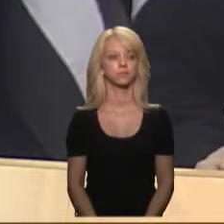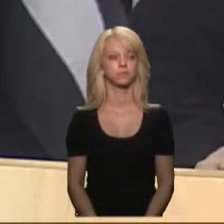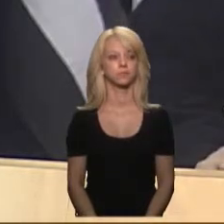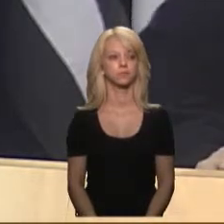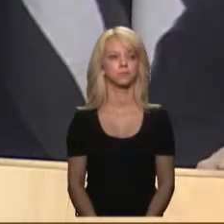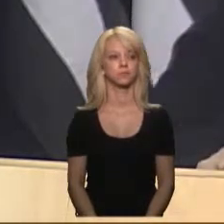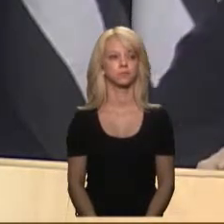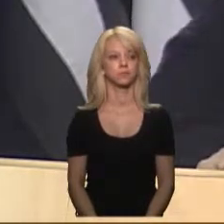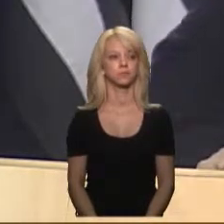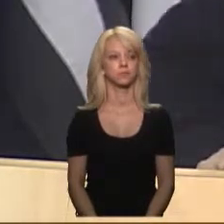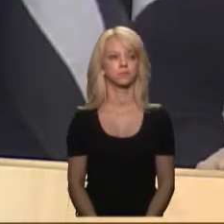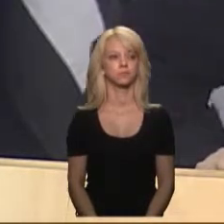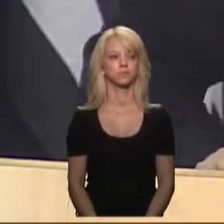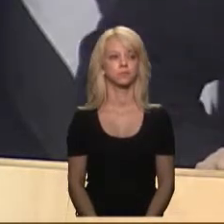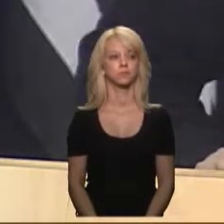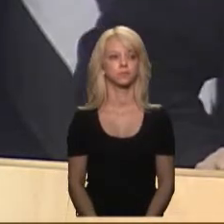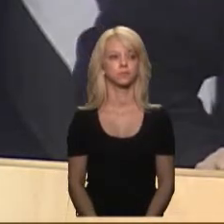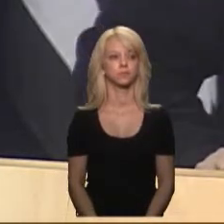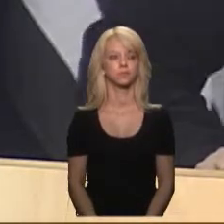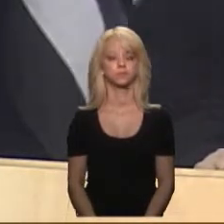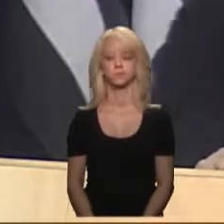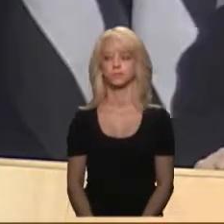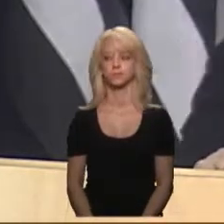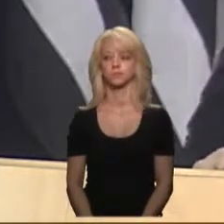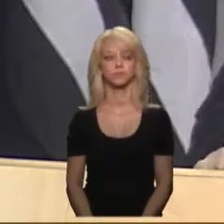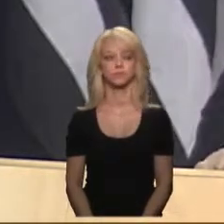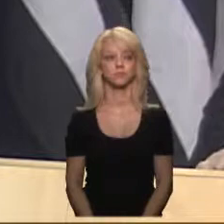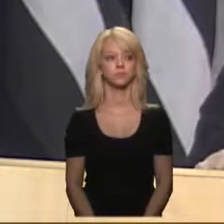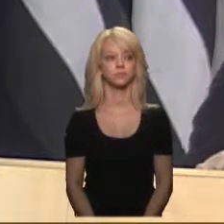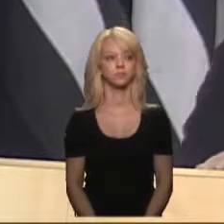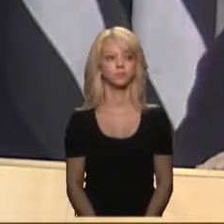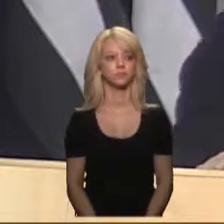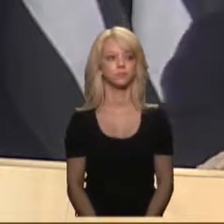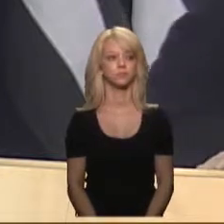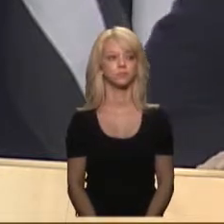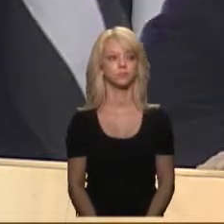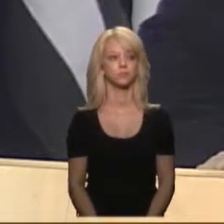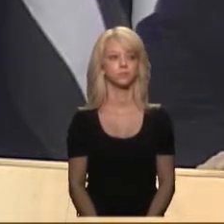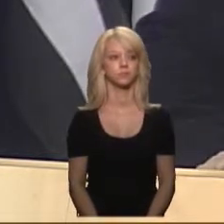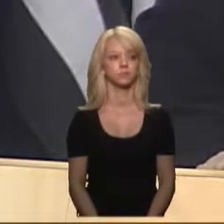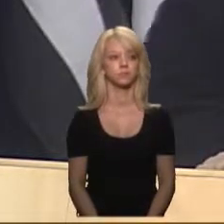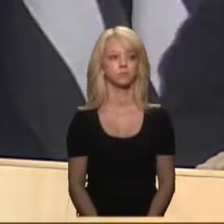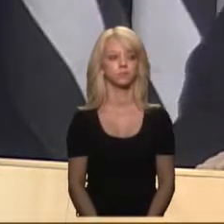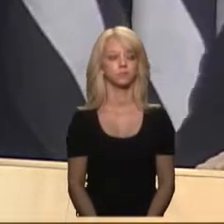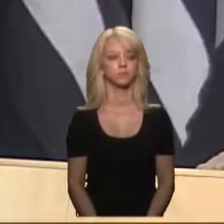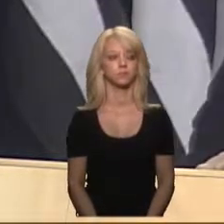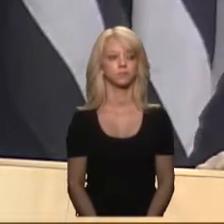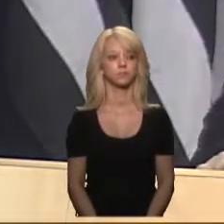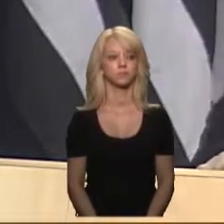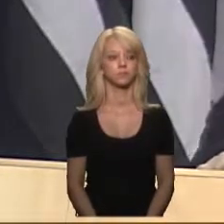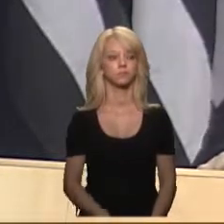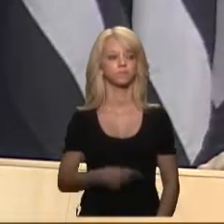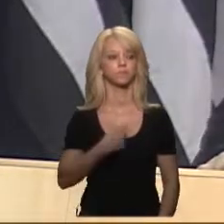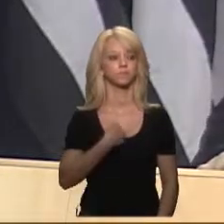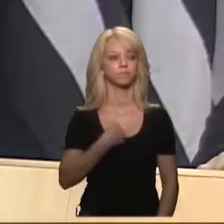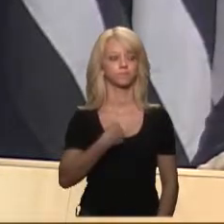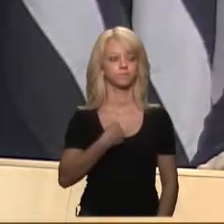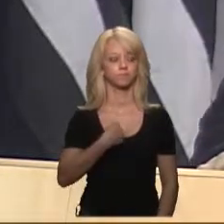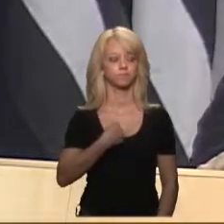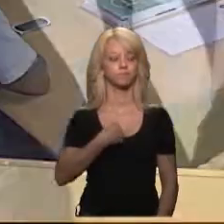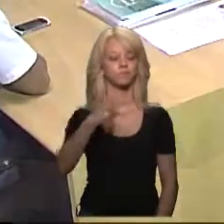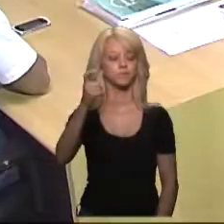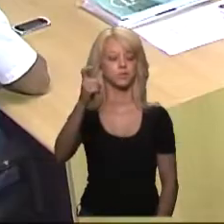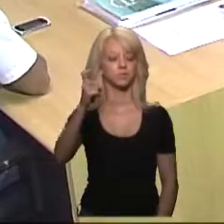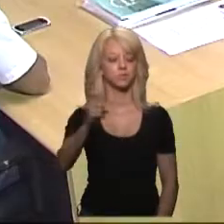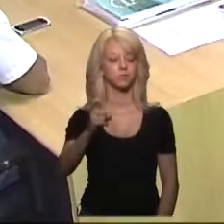Jefferson, que é para vagabundo. Eu sei de onde eu saí. E eu não sou vagabundo! Eu